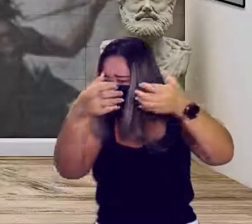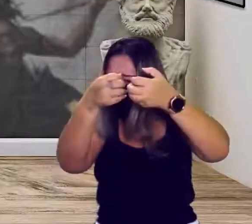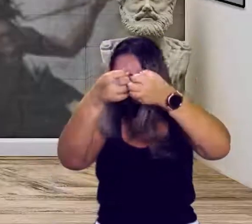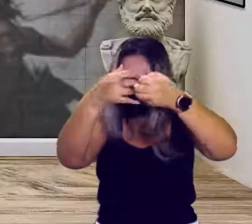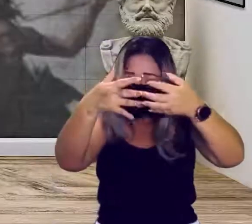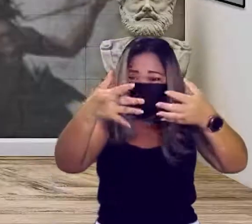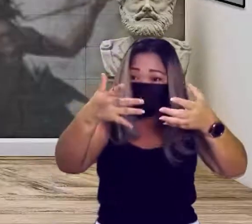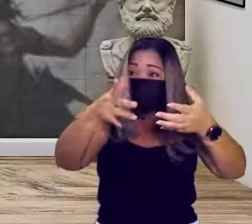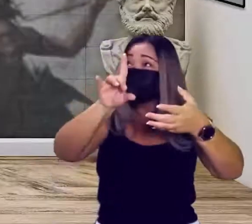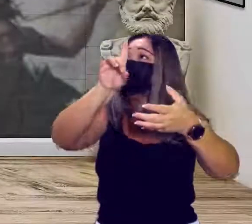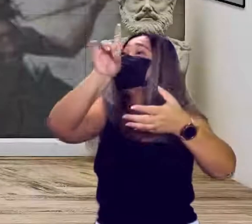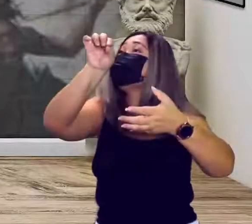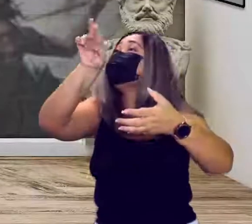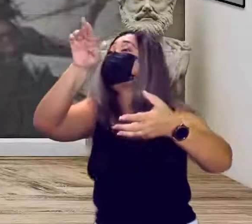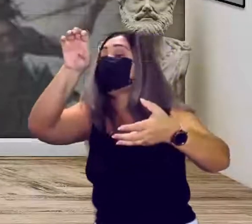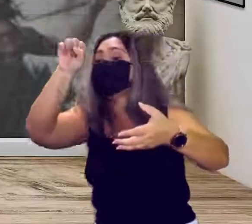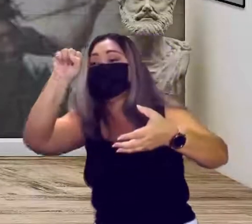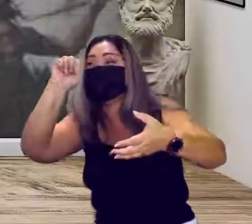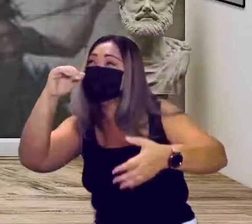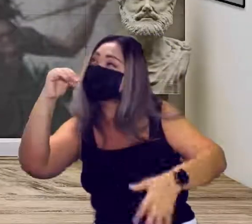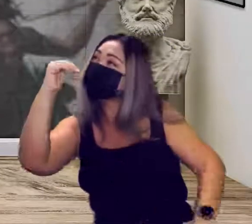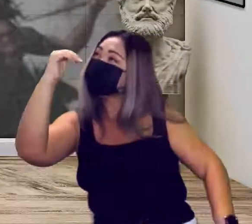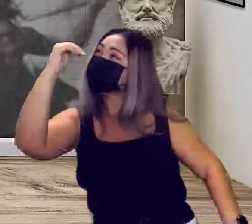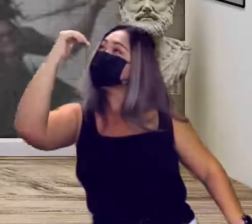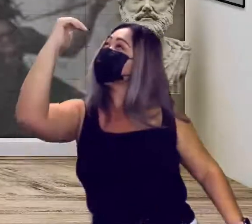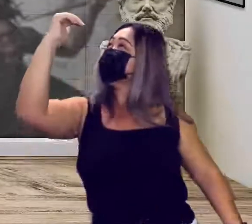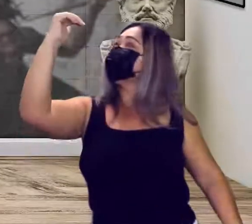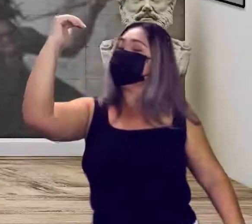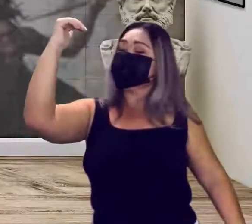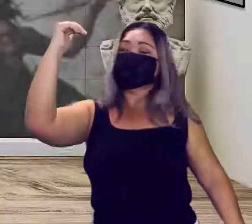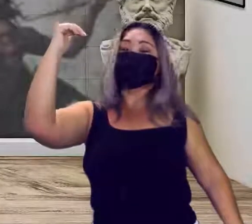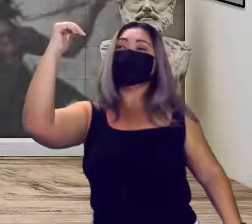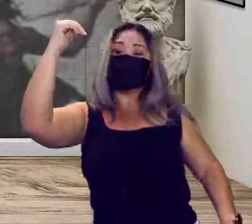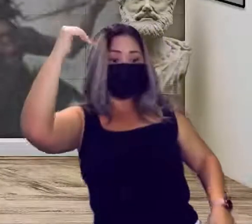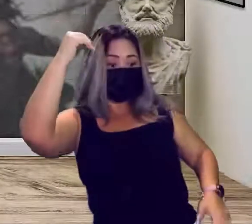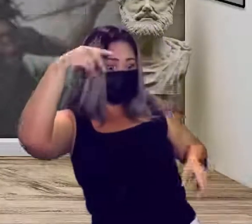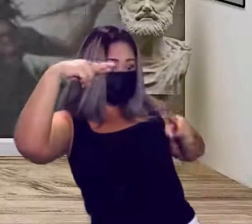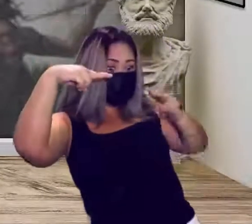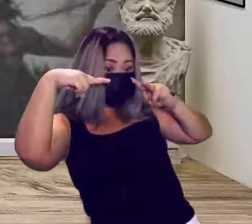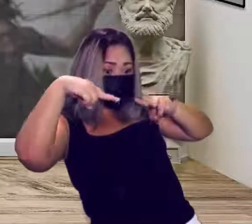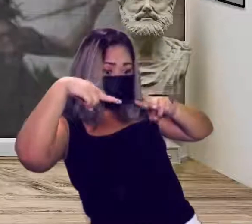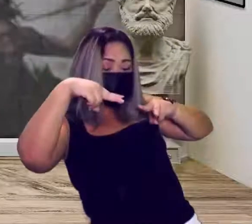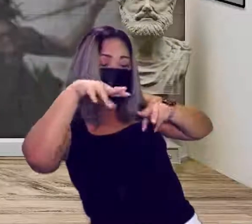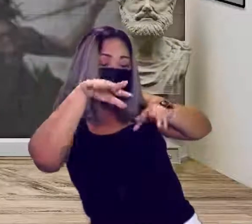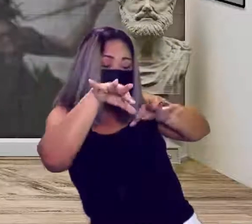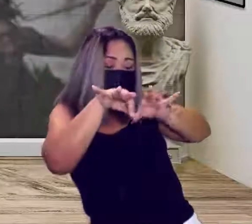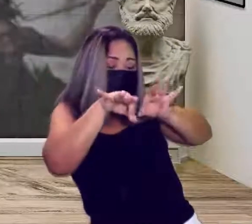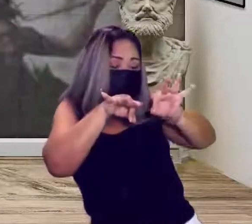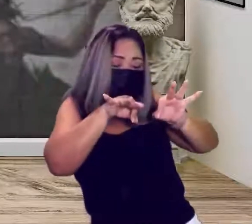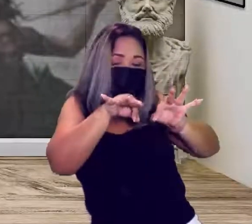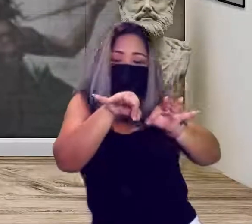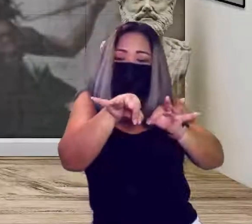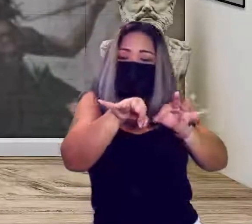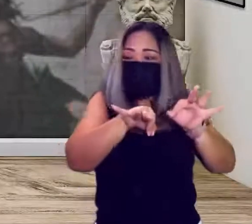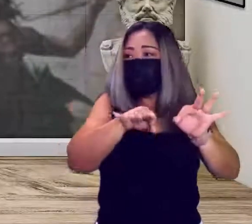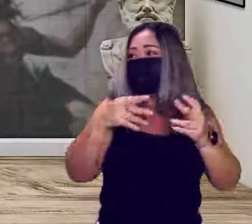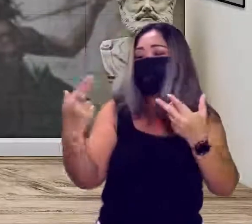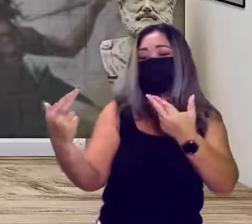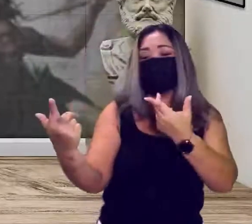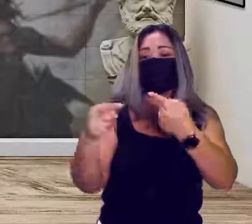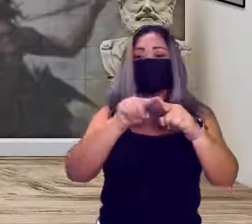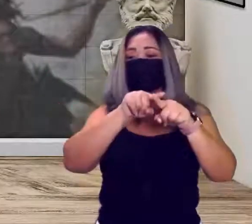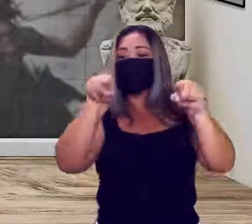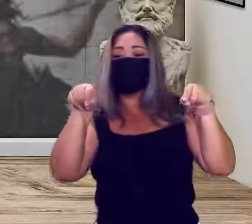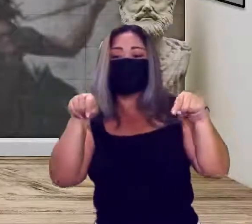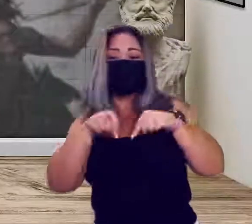Aí veio esse Deus, né, superior, divindade, e organizou. Como se você chega lá no seu quarto, não é verdade? Cada